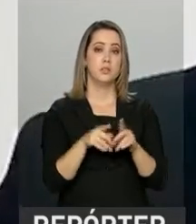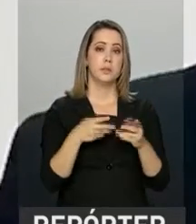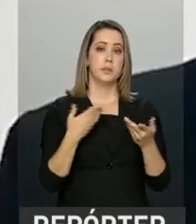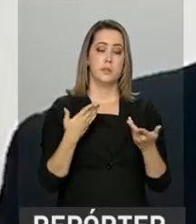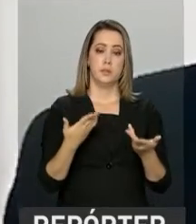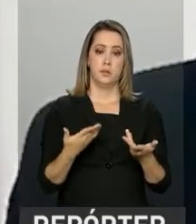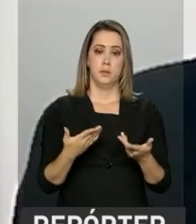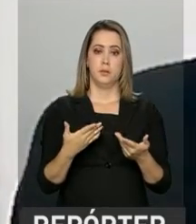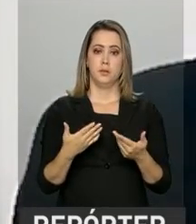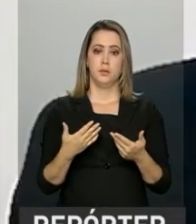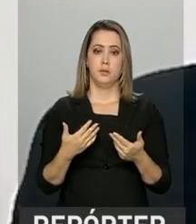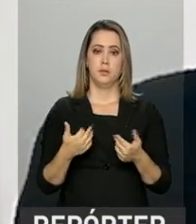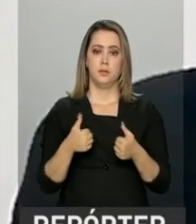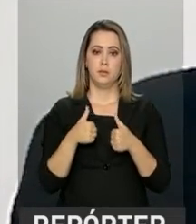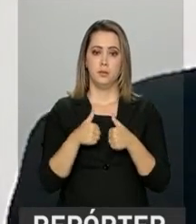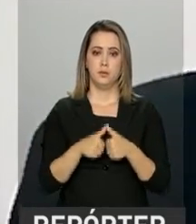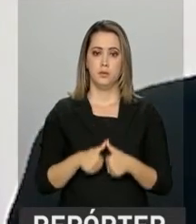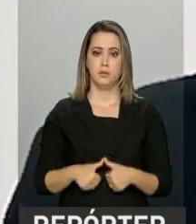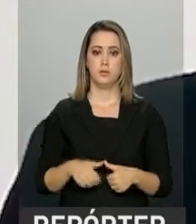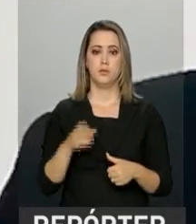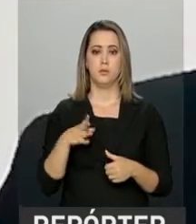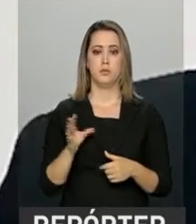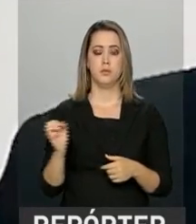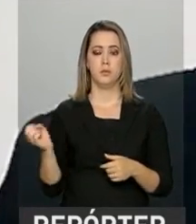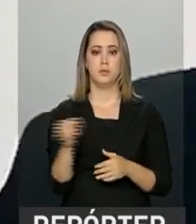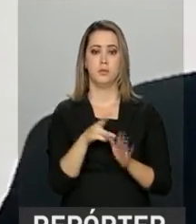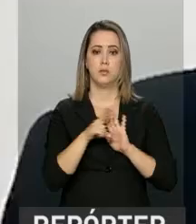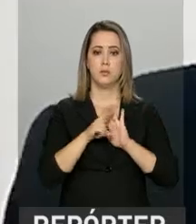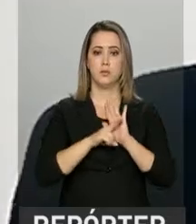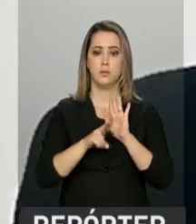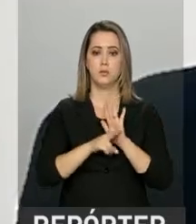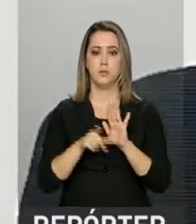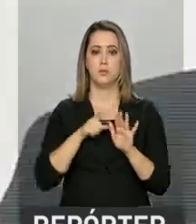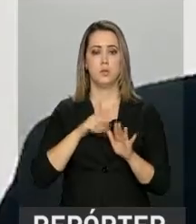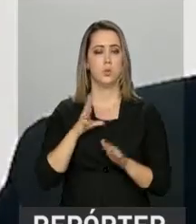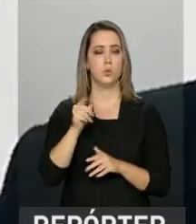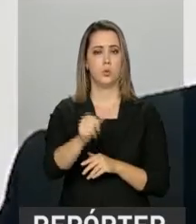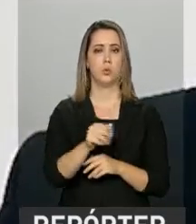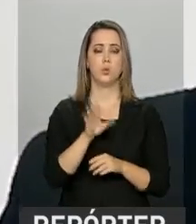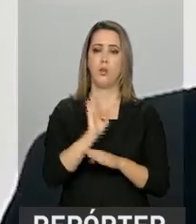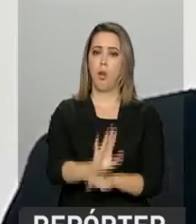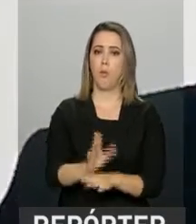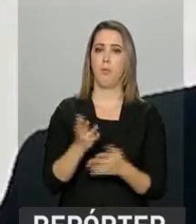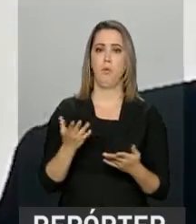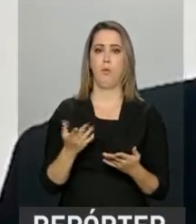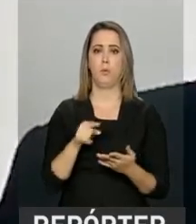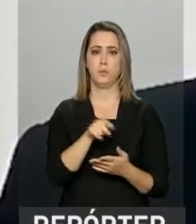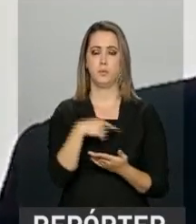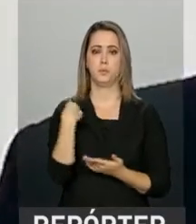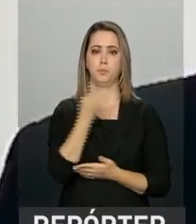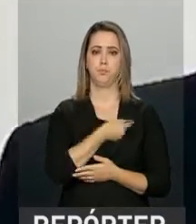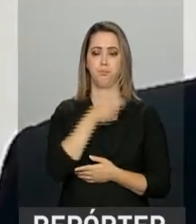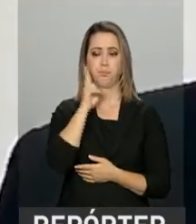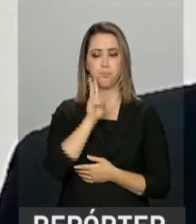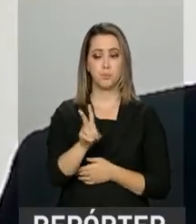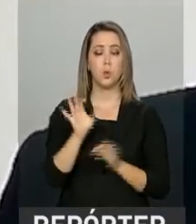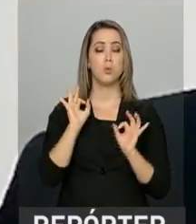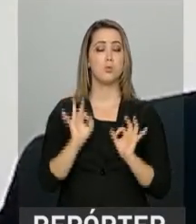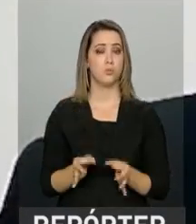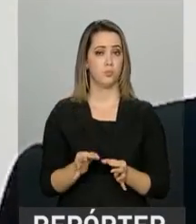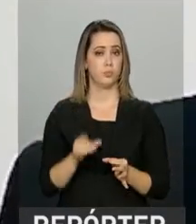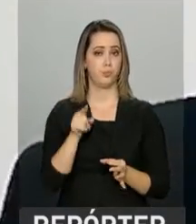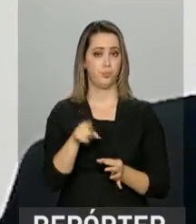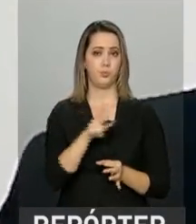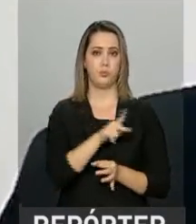está tocando essas reformas e que tem todo o apoio. A nossa avaliação é que o